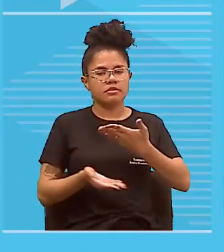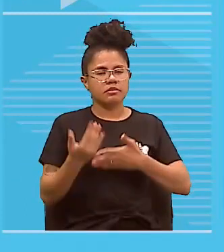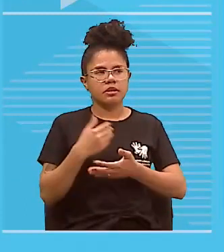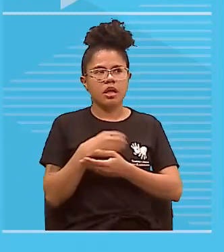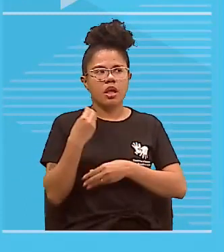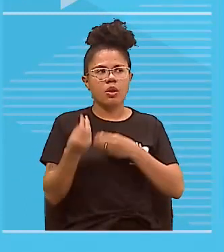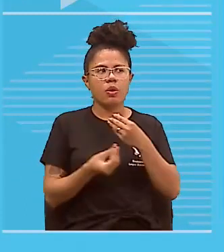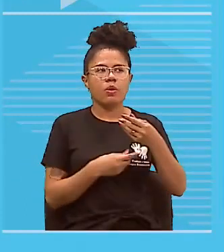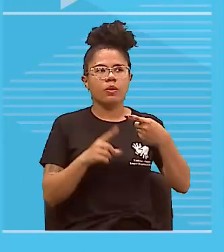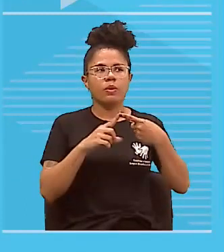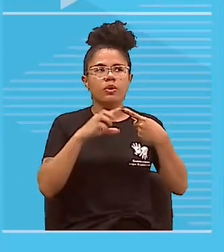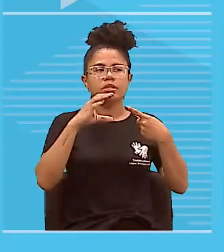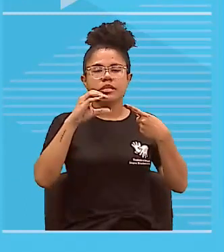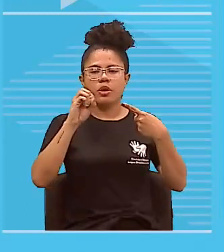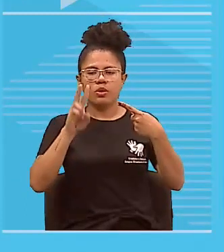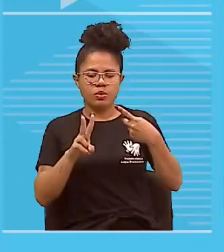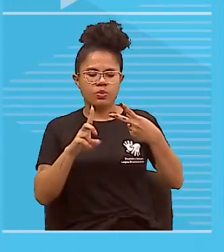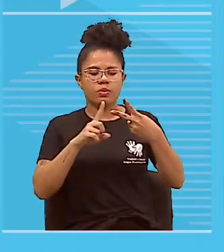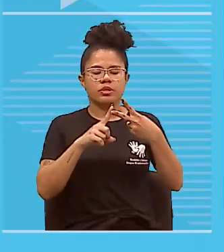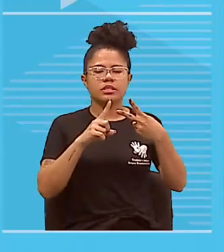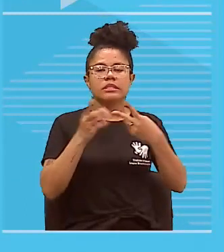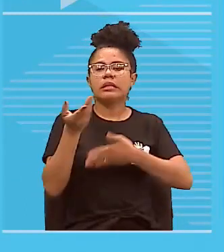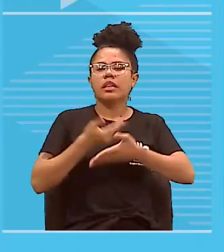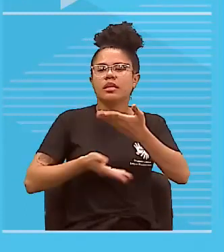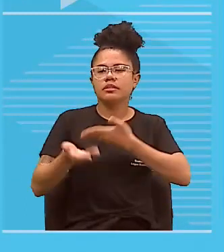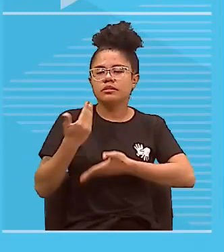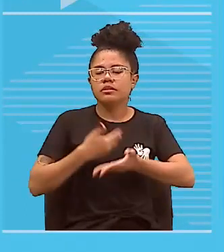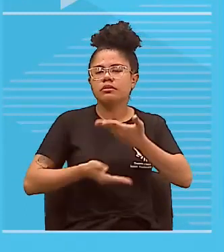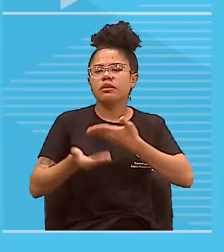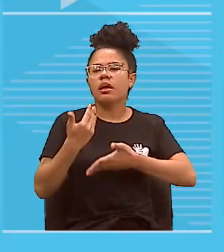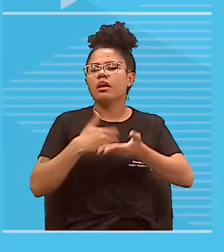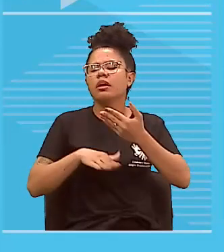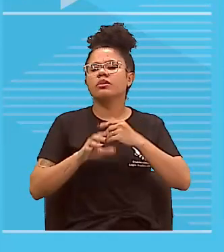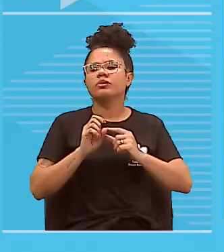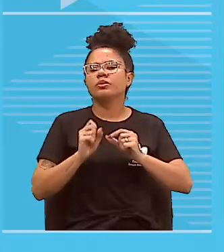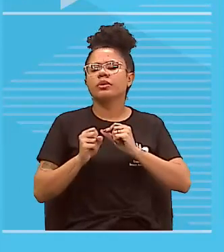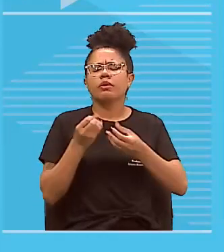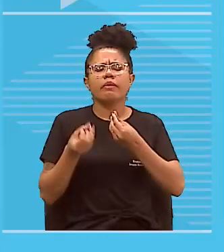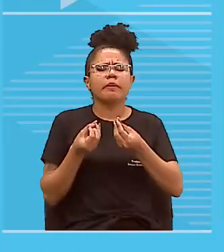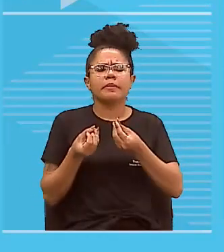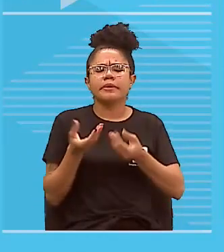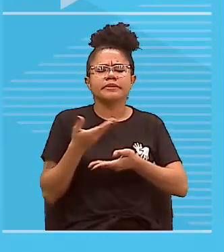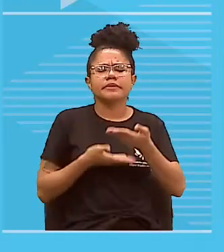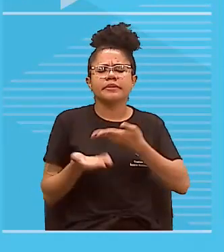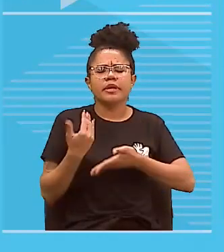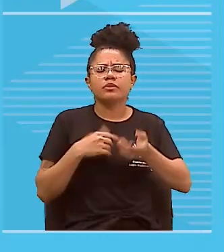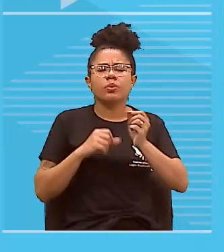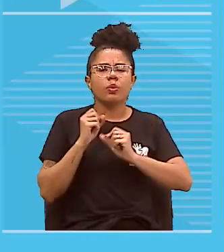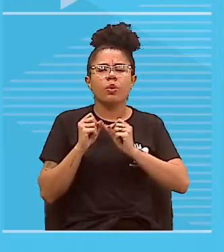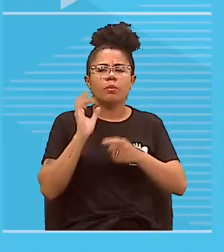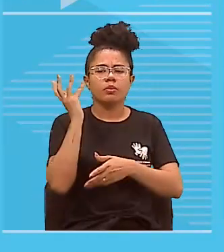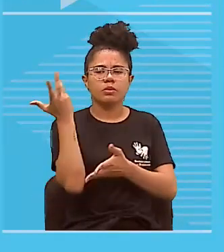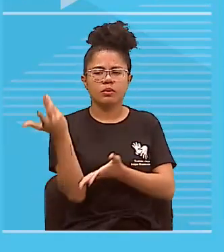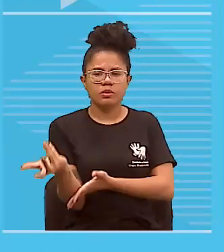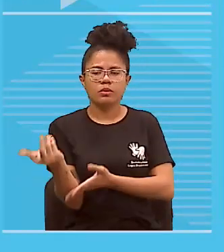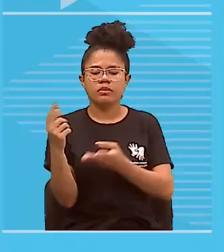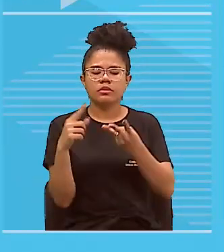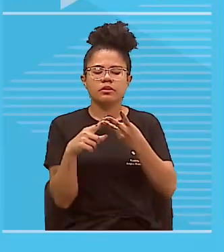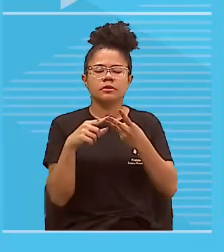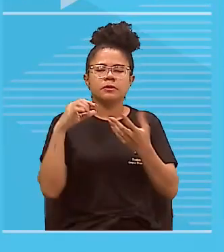como o dióxido de carbono tem relação, né? Descreve como ele tem relação com o desmatamento e o efeito